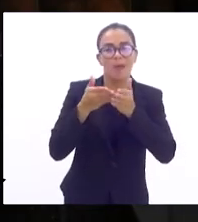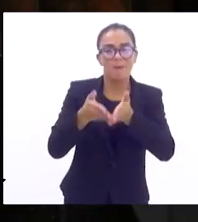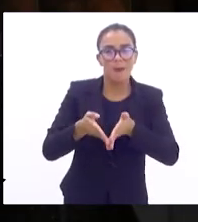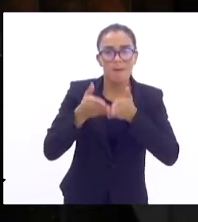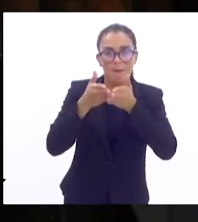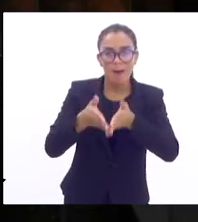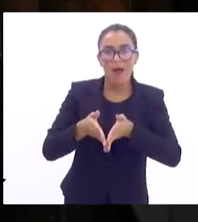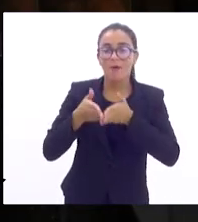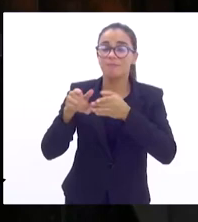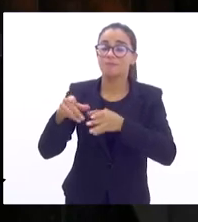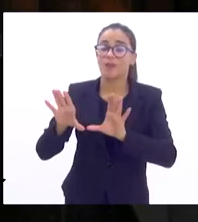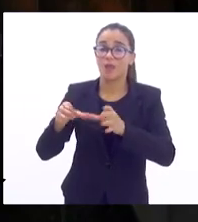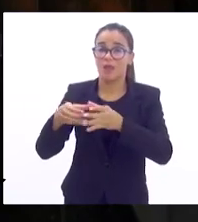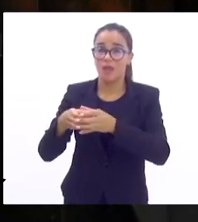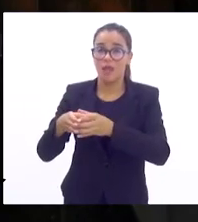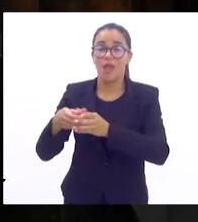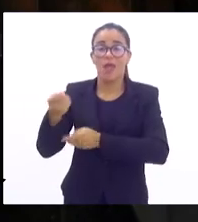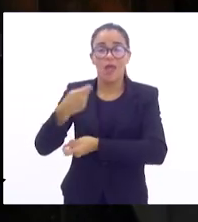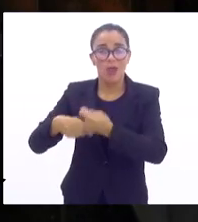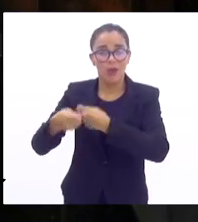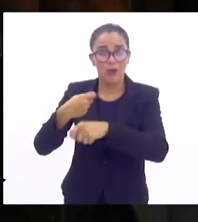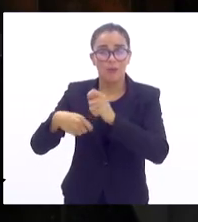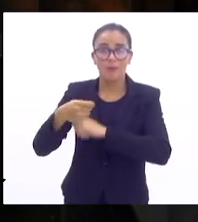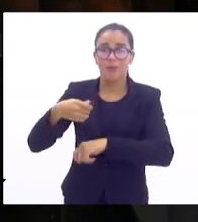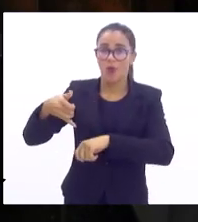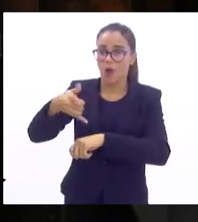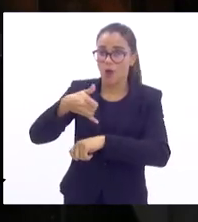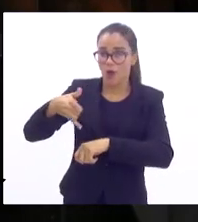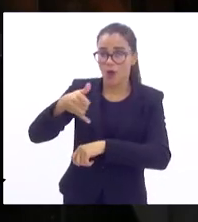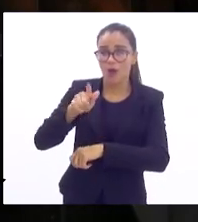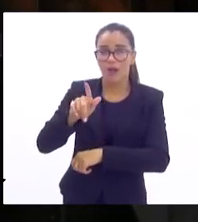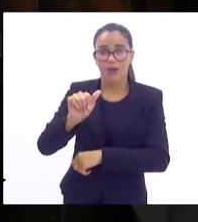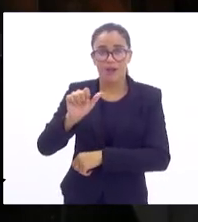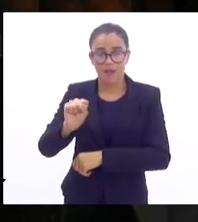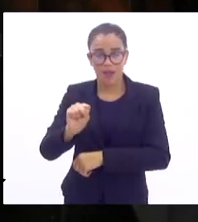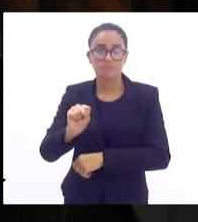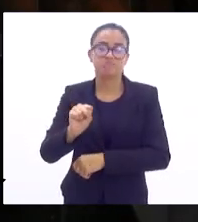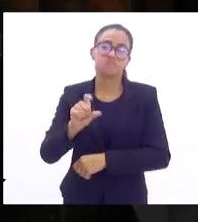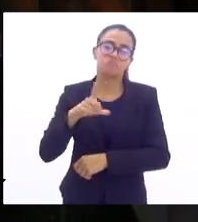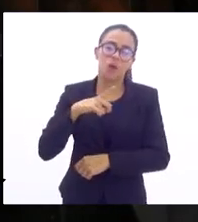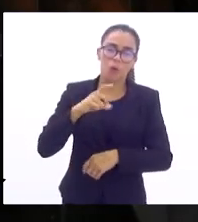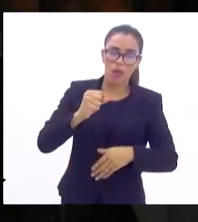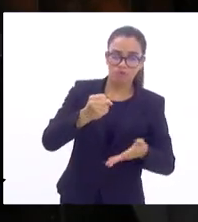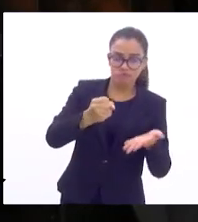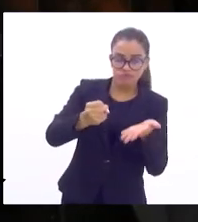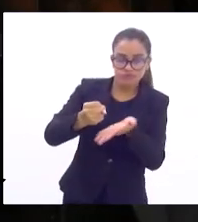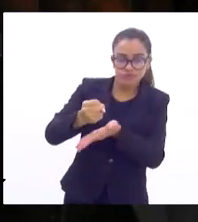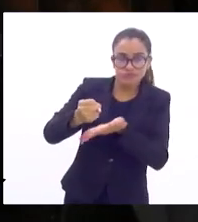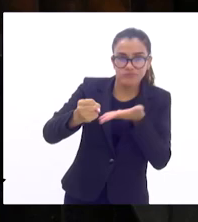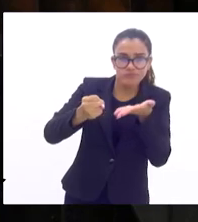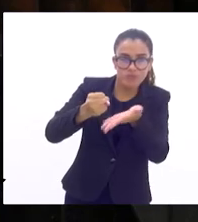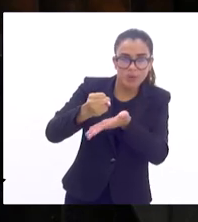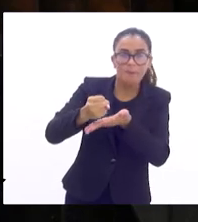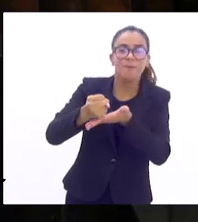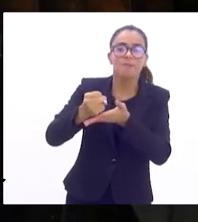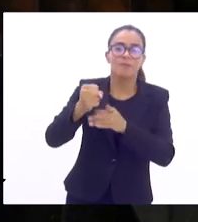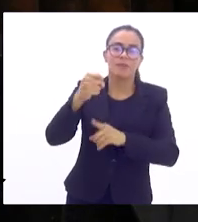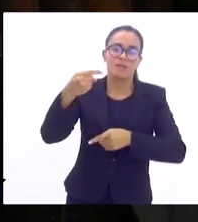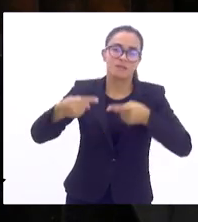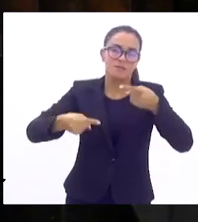Óleo gás entre outros para ser o acabou-se dessa política de desenvolvimento